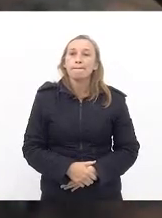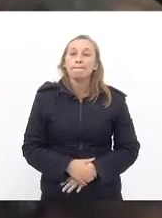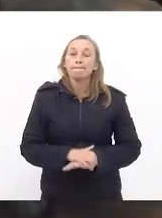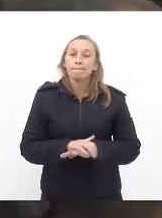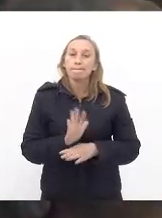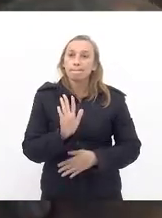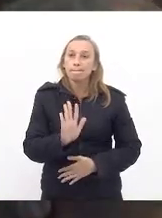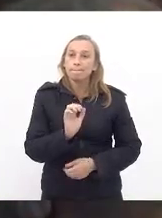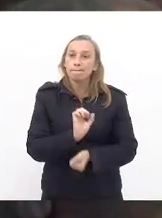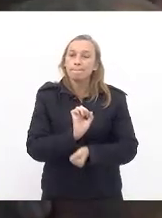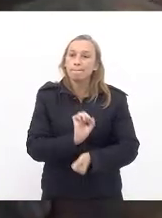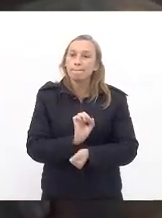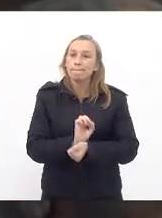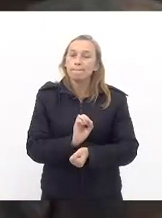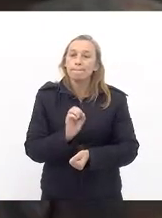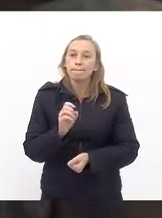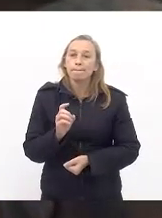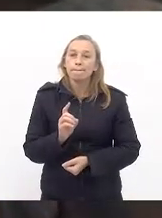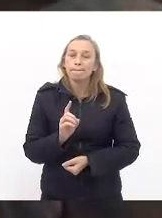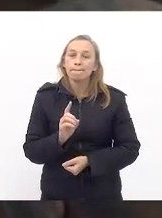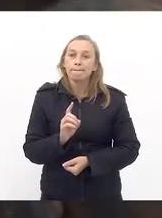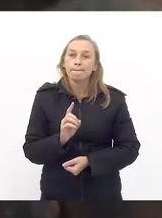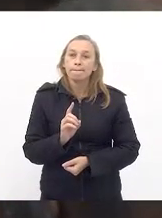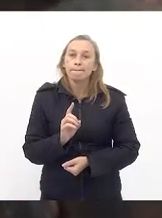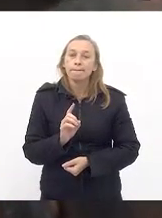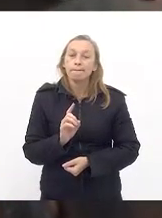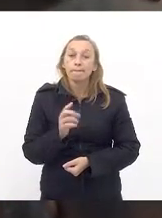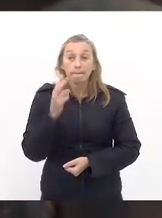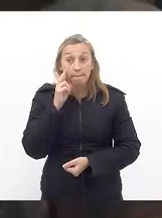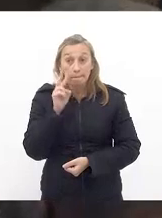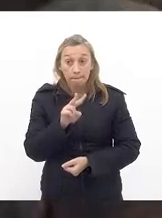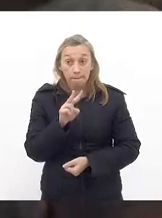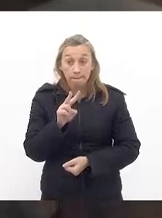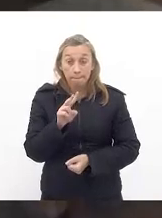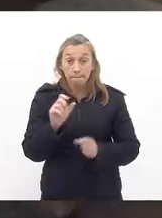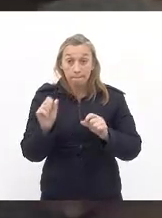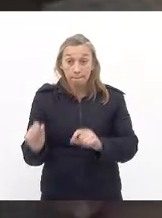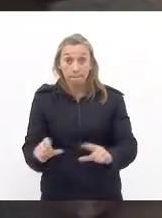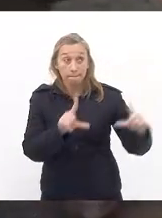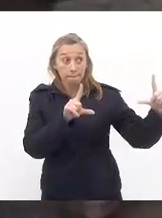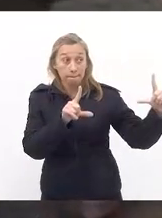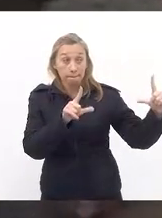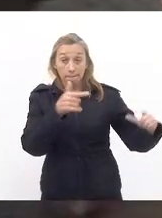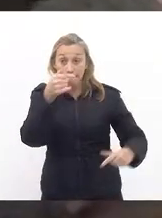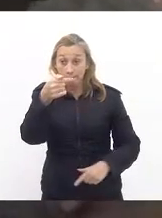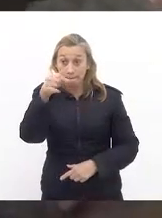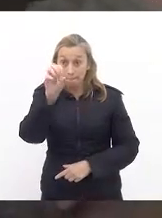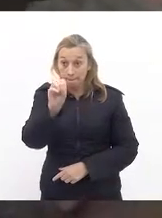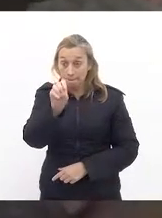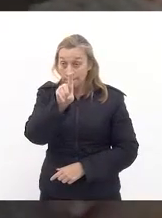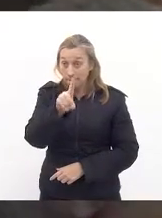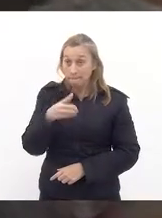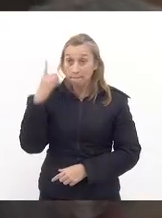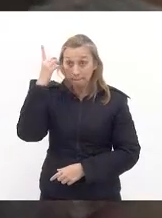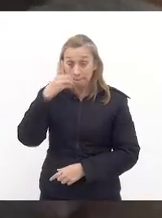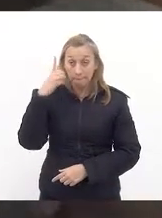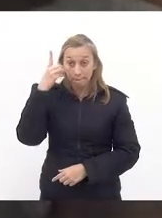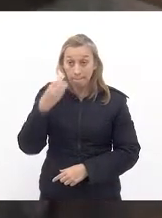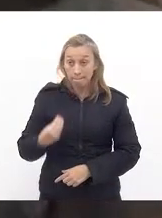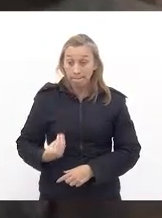tinha um deputado Só chora olhar o quadro Tem 70 deputados